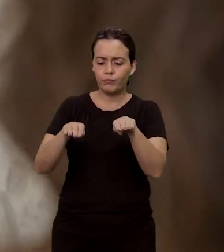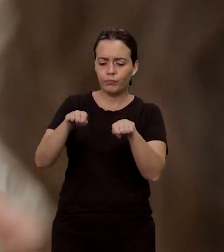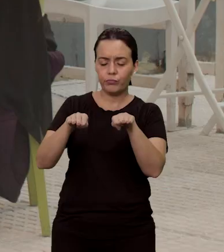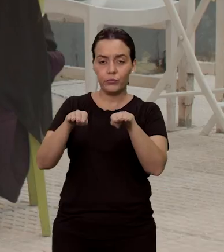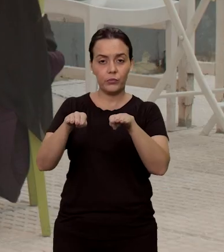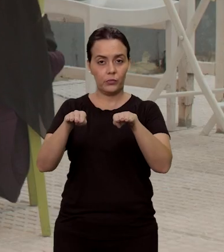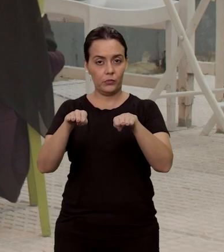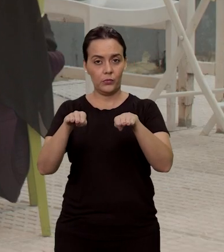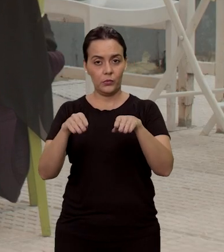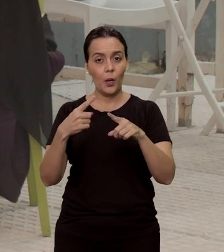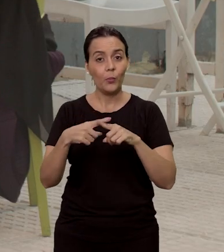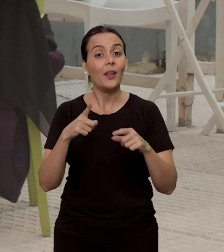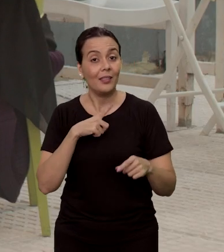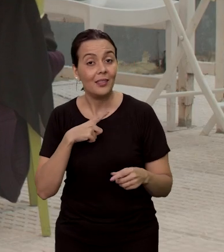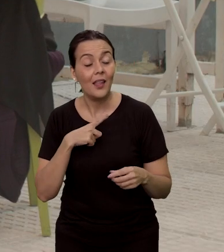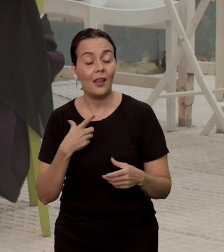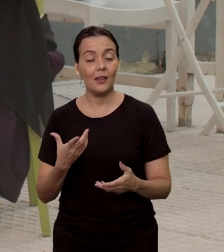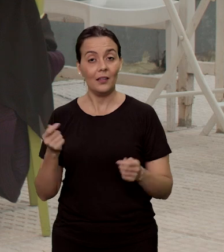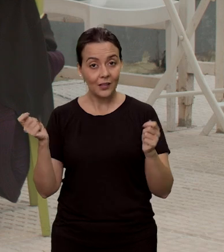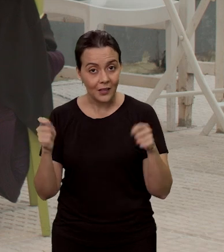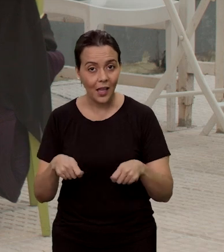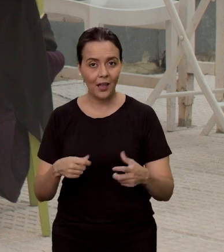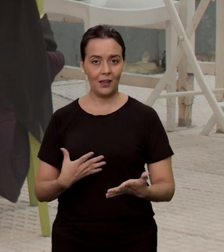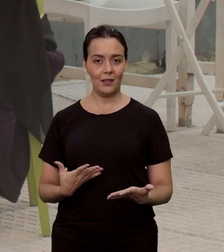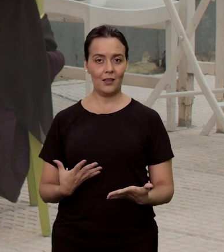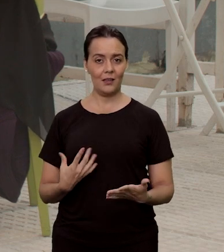acontece se a gente sabe que a gente é um corpo,